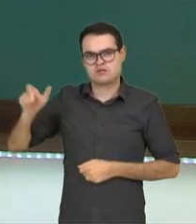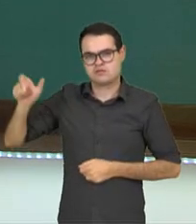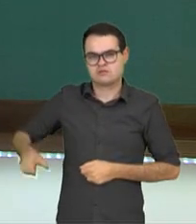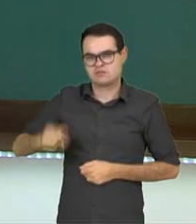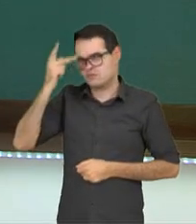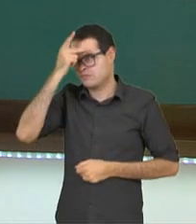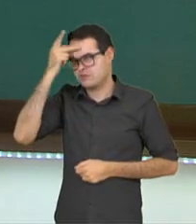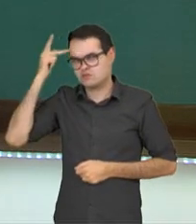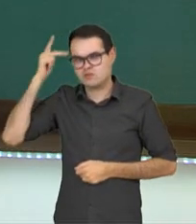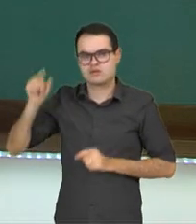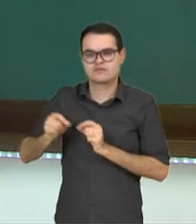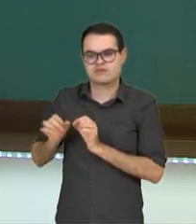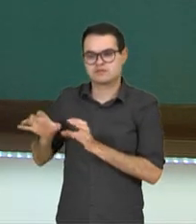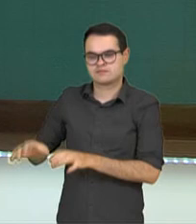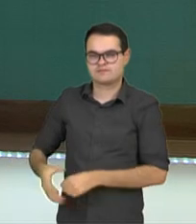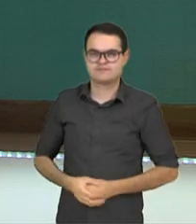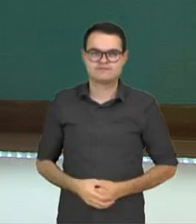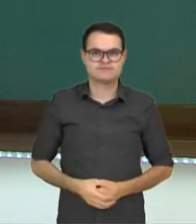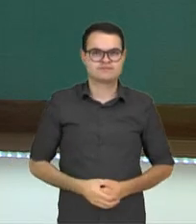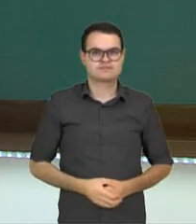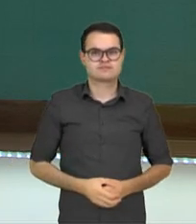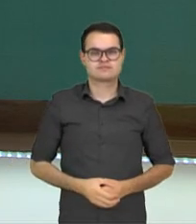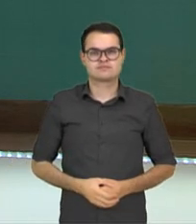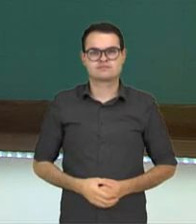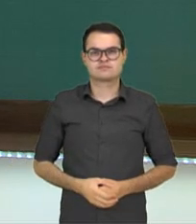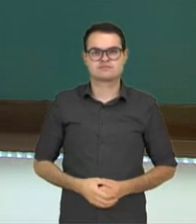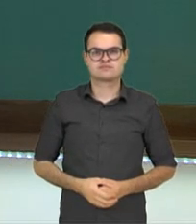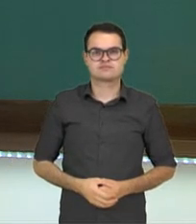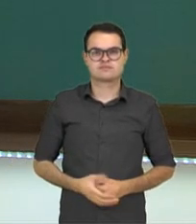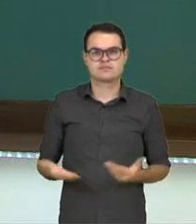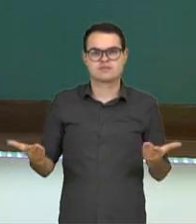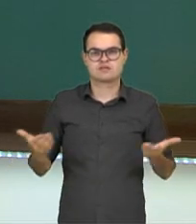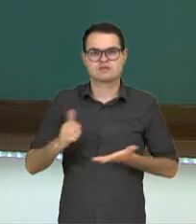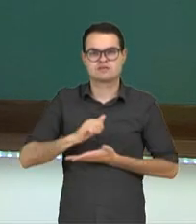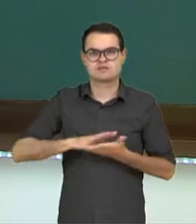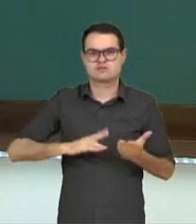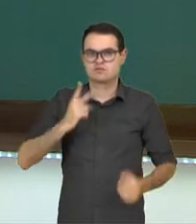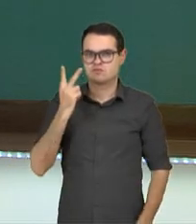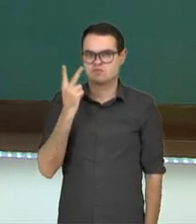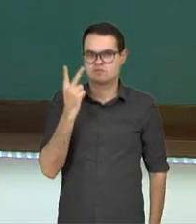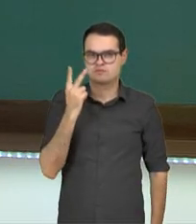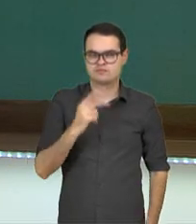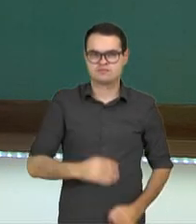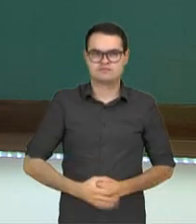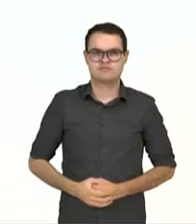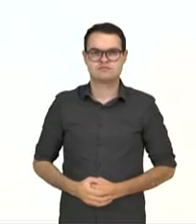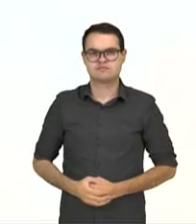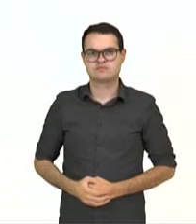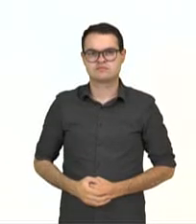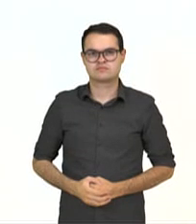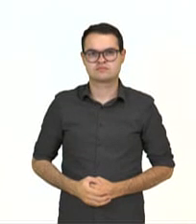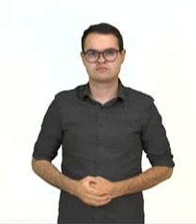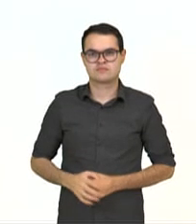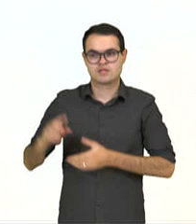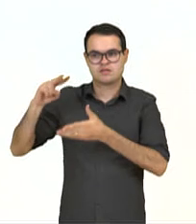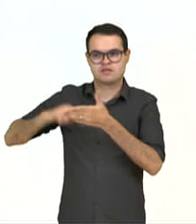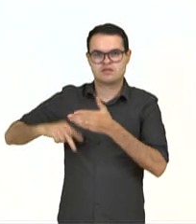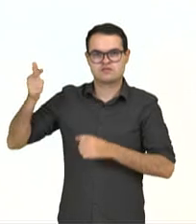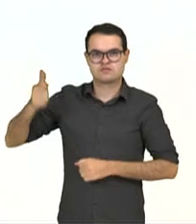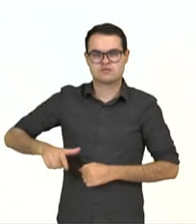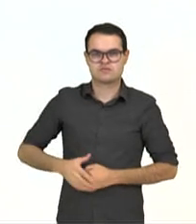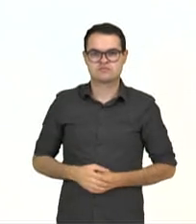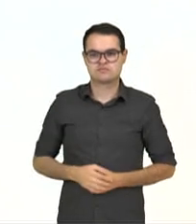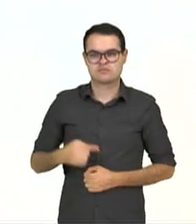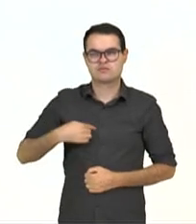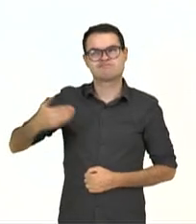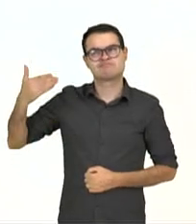pessoa que escreveu esse depoimento. Vamos agora à atividade 2? Atividade 2 é o seguinte, ó, releia. Eu era